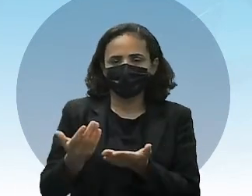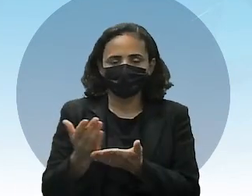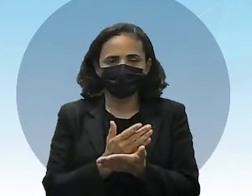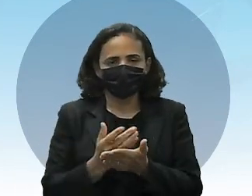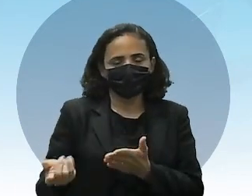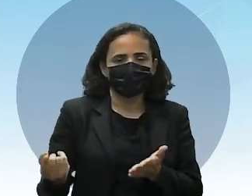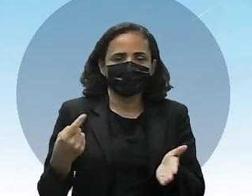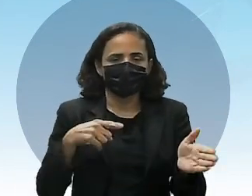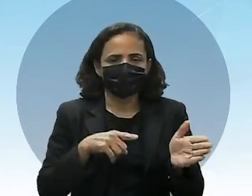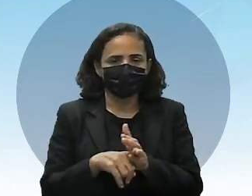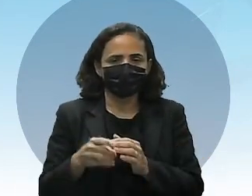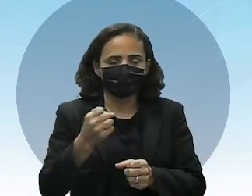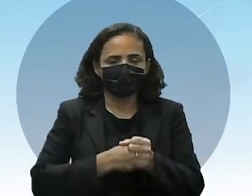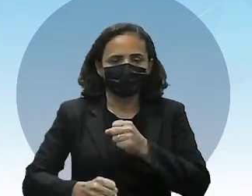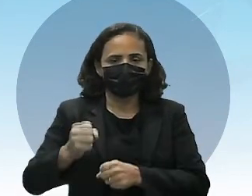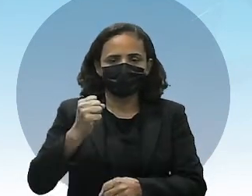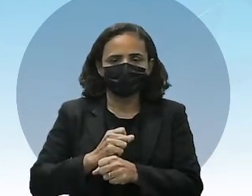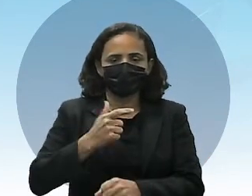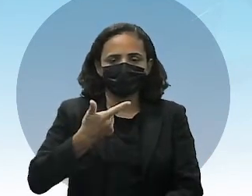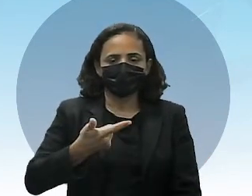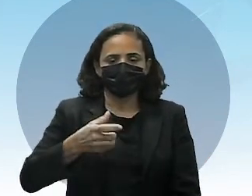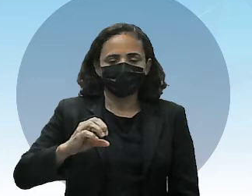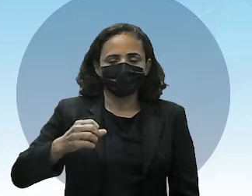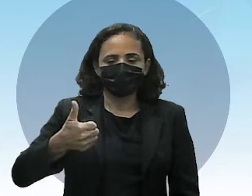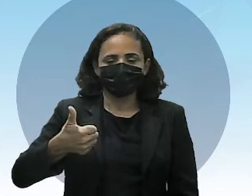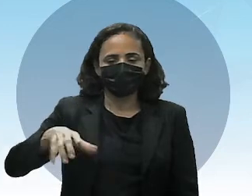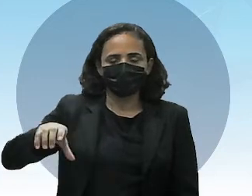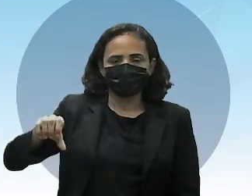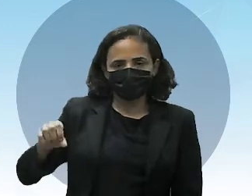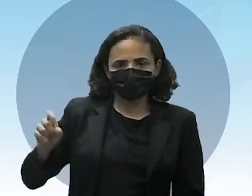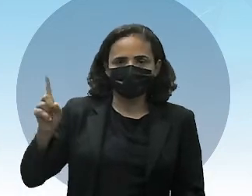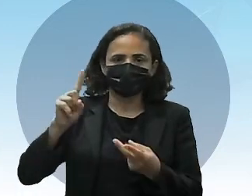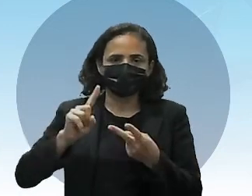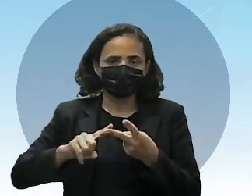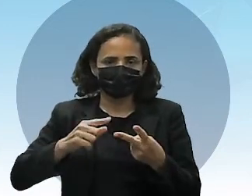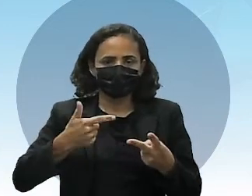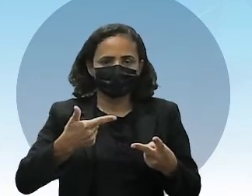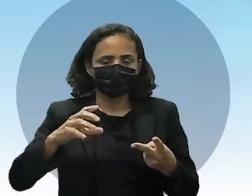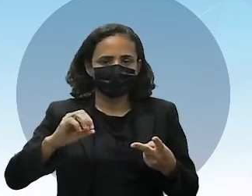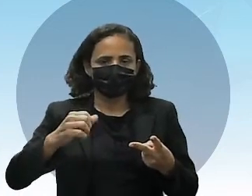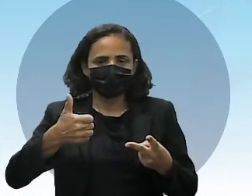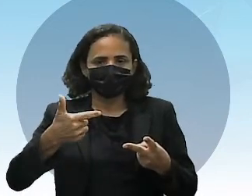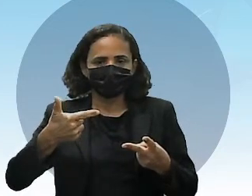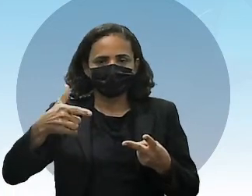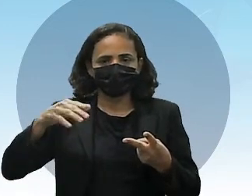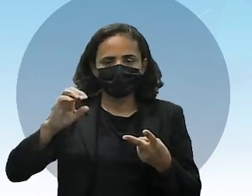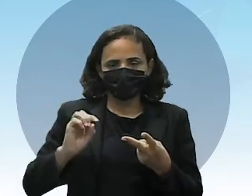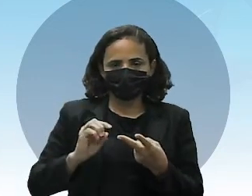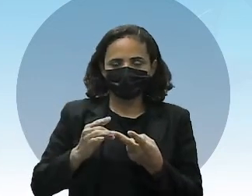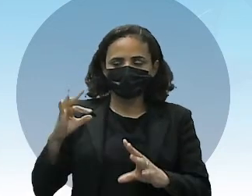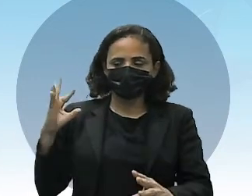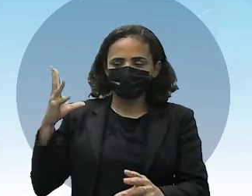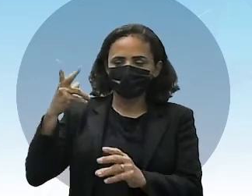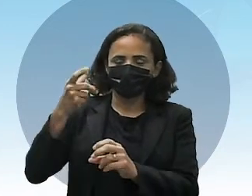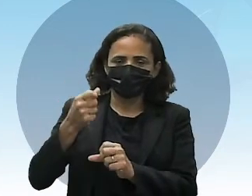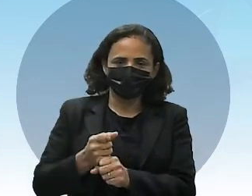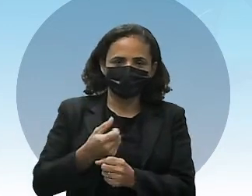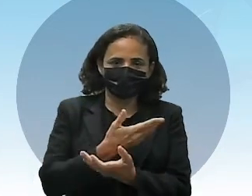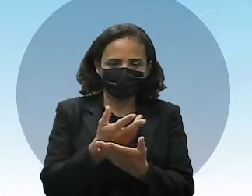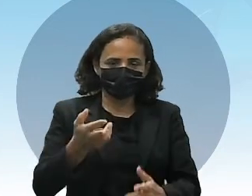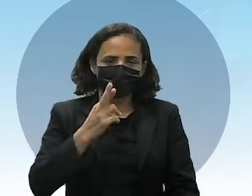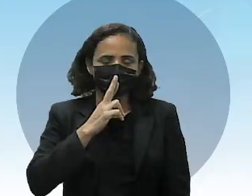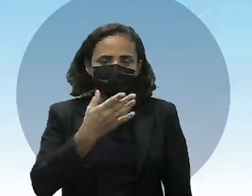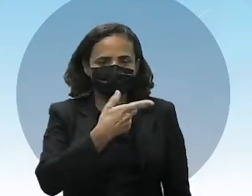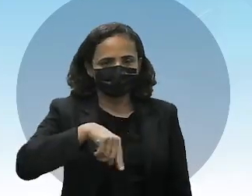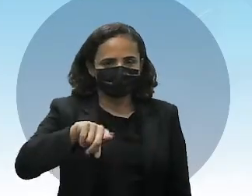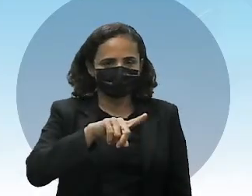2020 e 2019, beleza? E você vem comigo, porque agora vamos começar a resolução